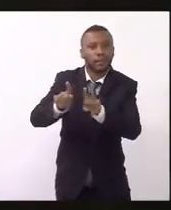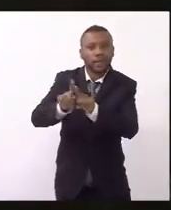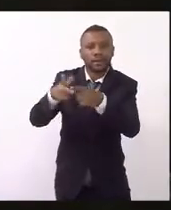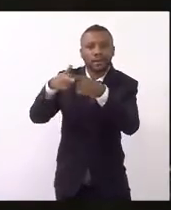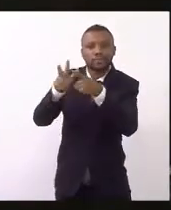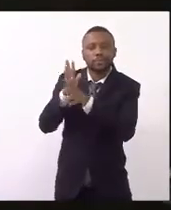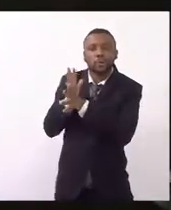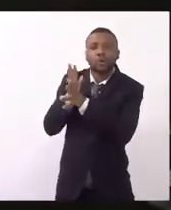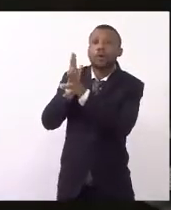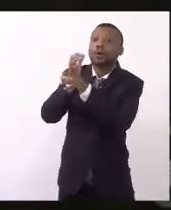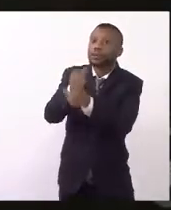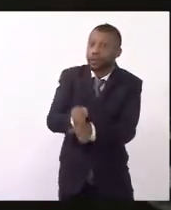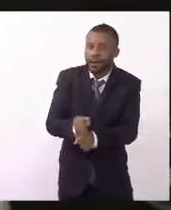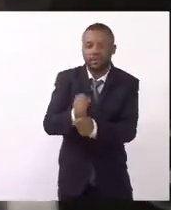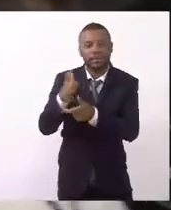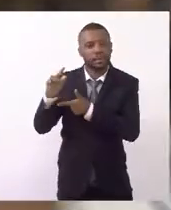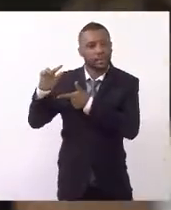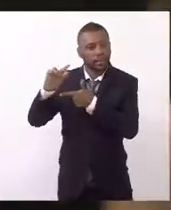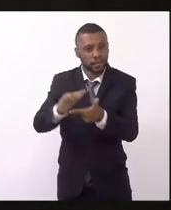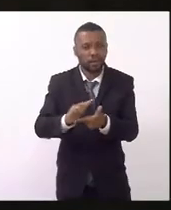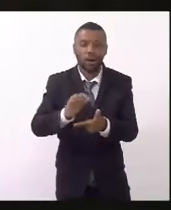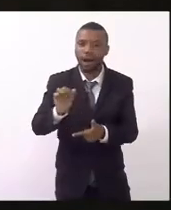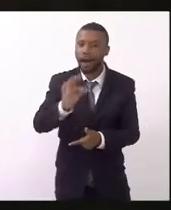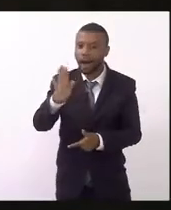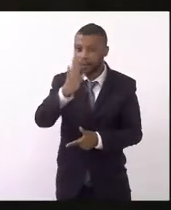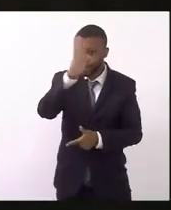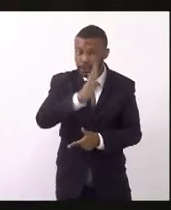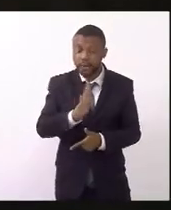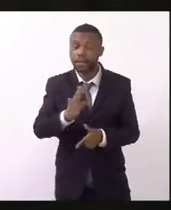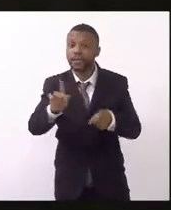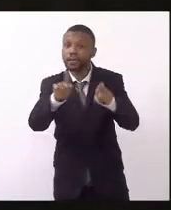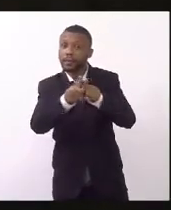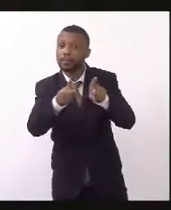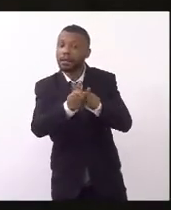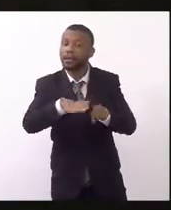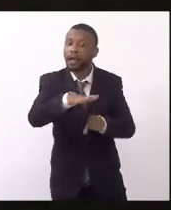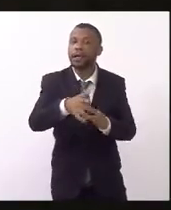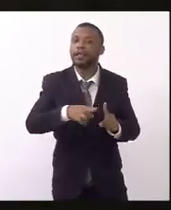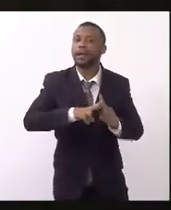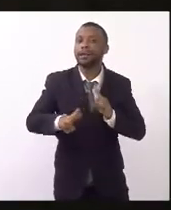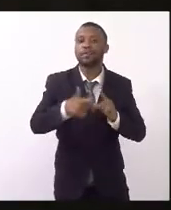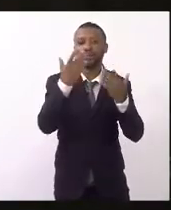afro-brasileiras em uma religião dos Orixás e